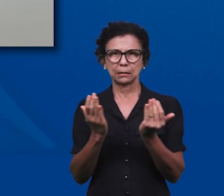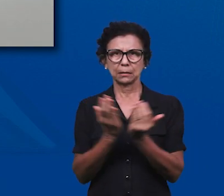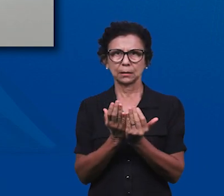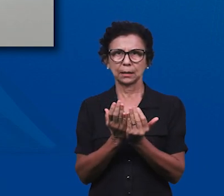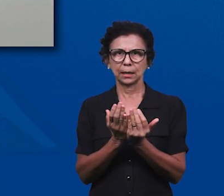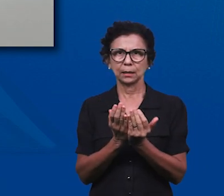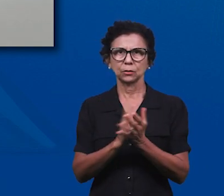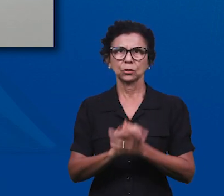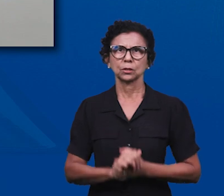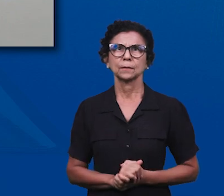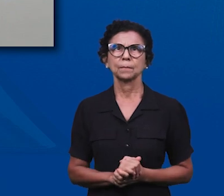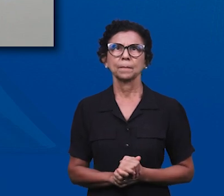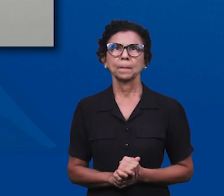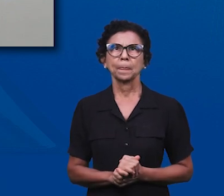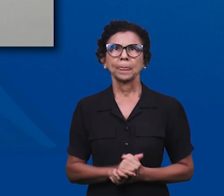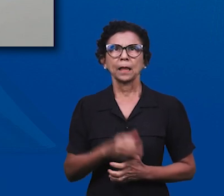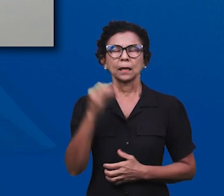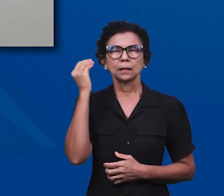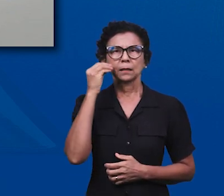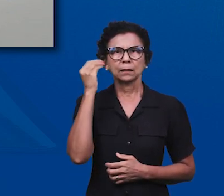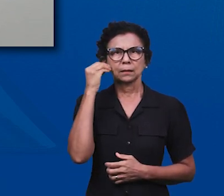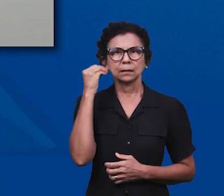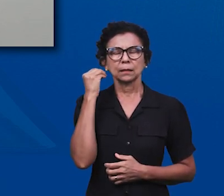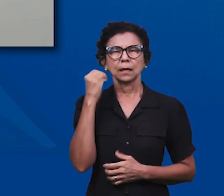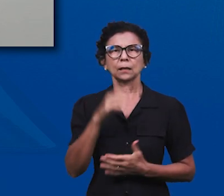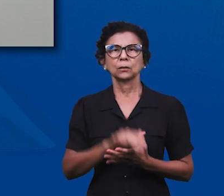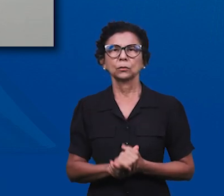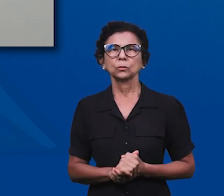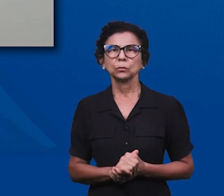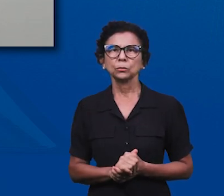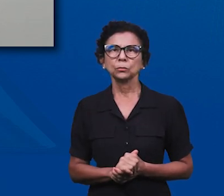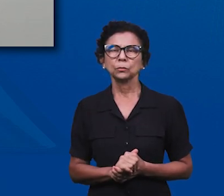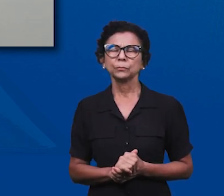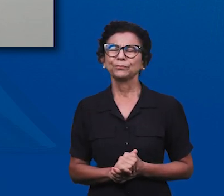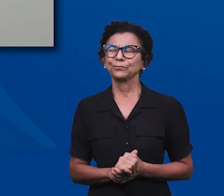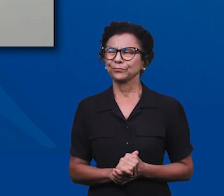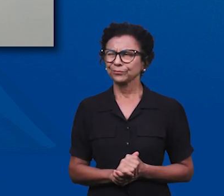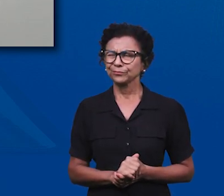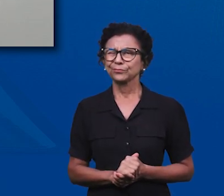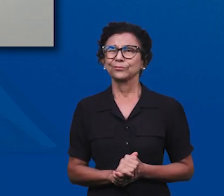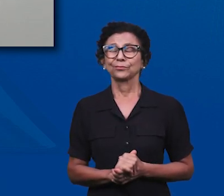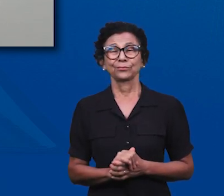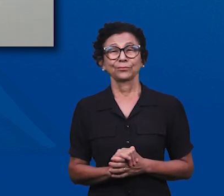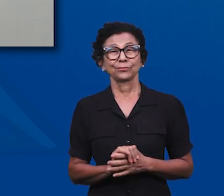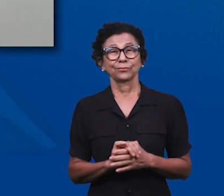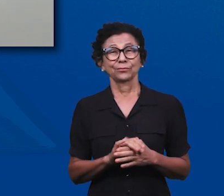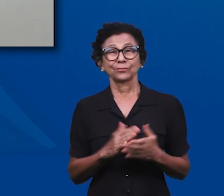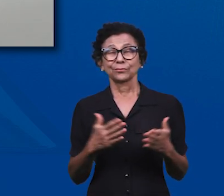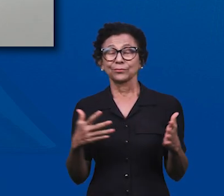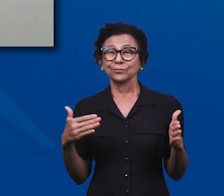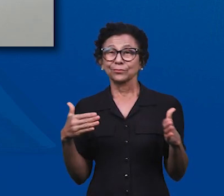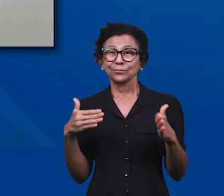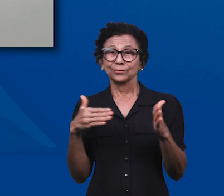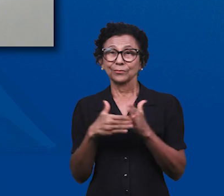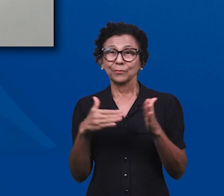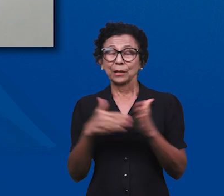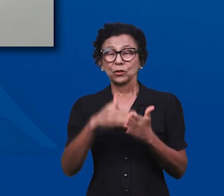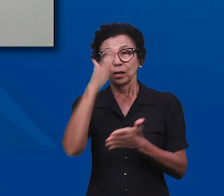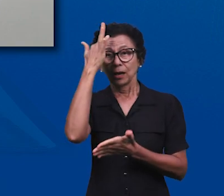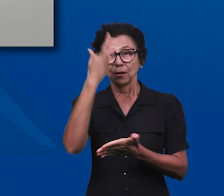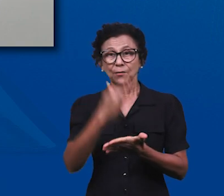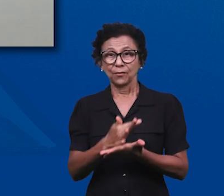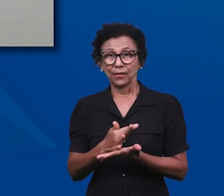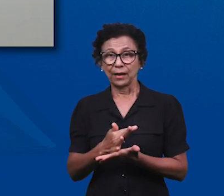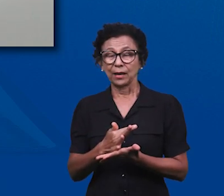misturar a lei mosaica com a fé cristã. Criaram confusão e desunião dentro da igreja, como está